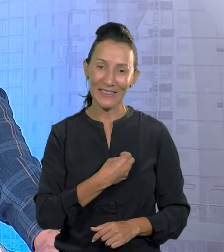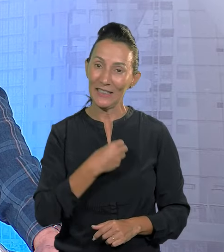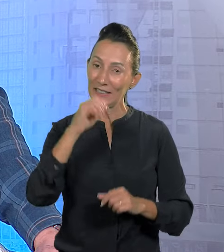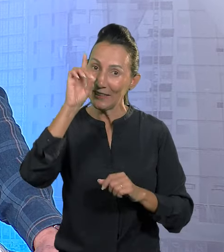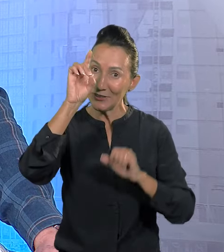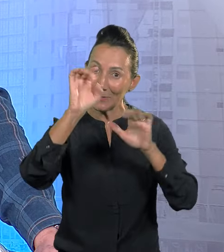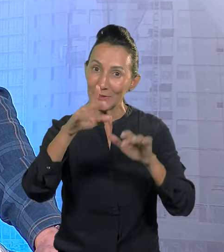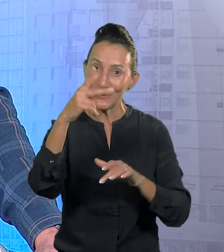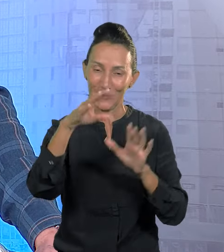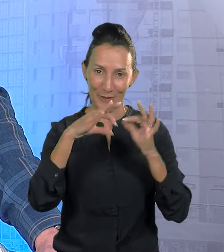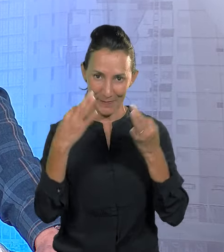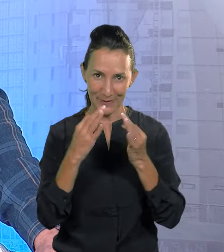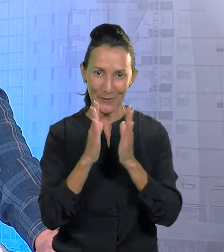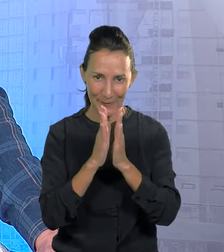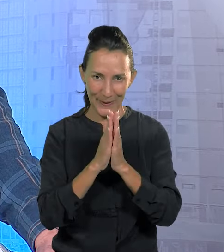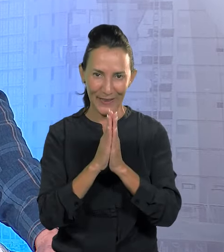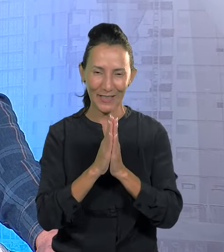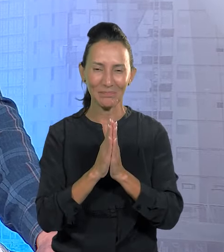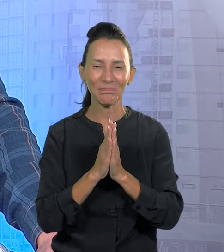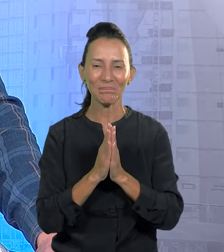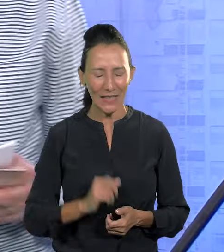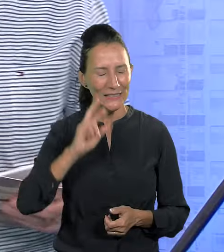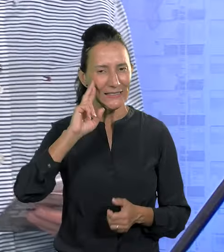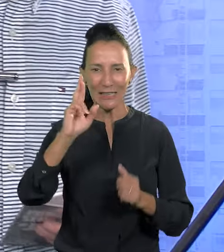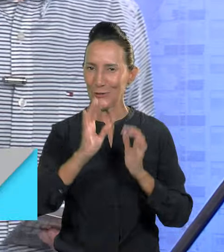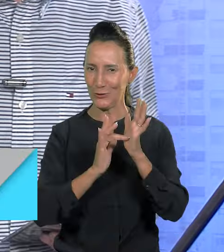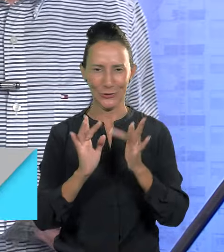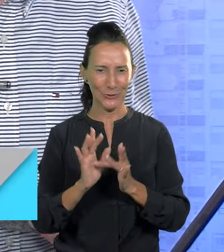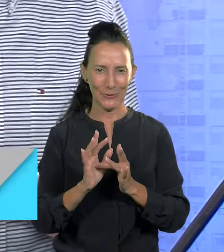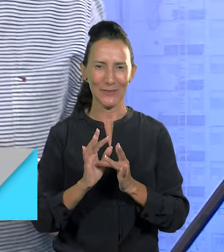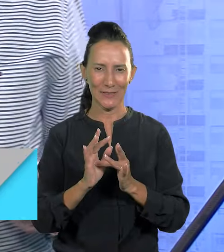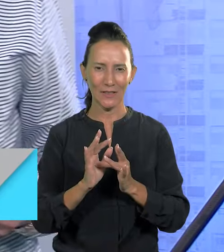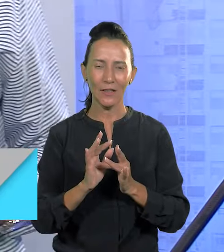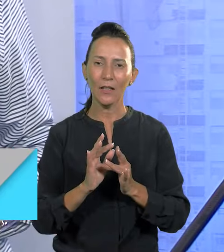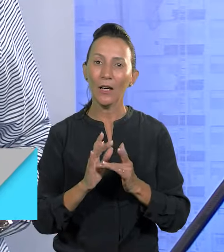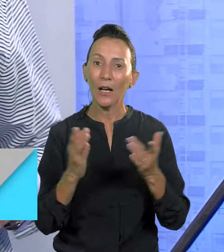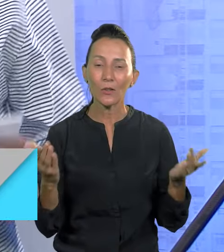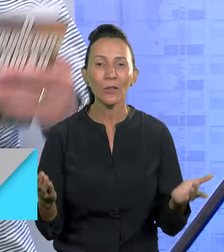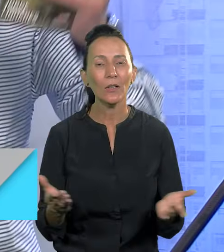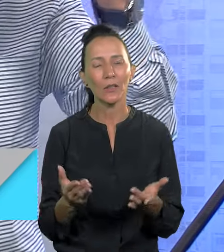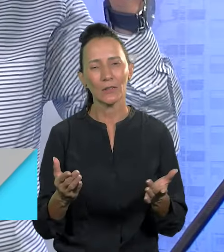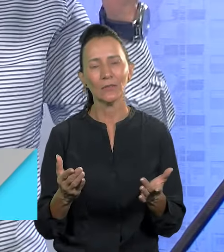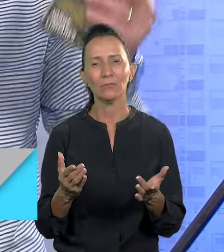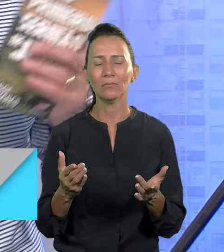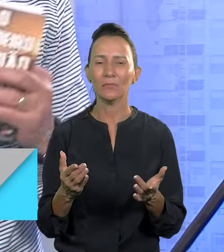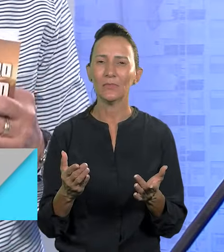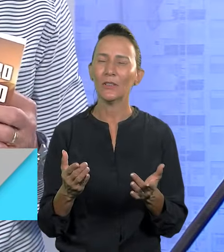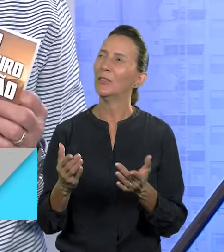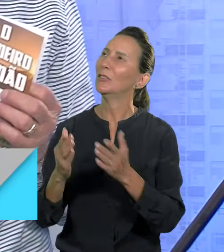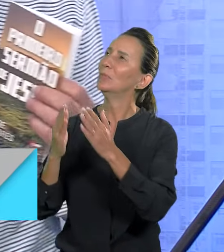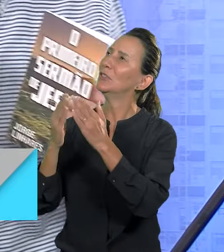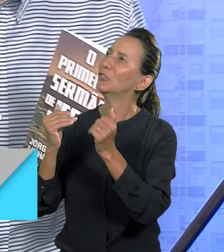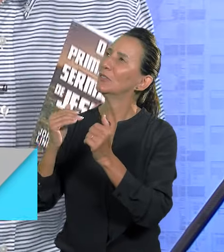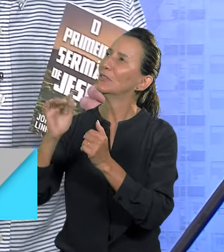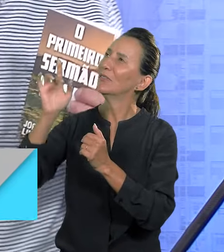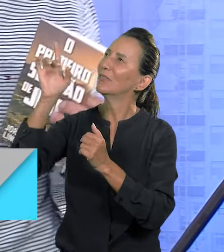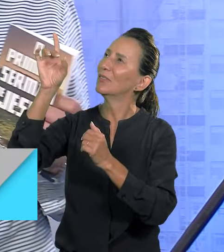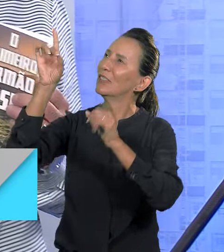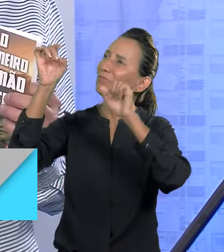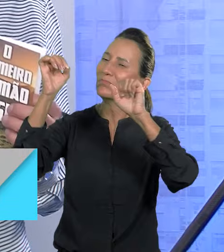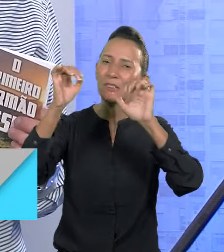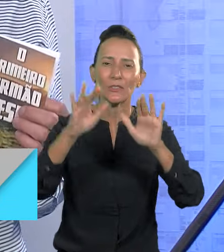Deus abençoe a sua família. Vamos orar? Oh, meu Senhor Jesus, eu me dirijo pedindo a